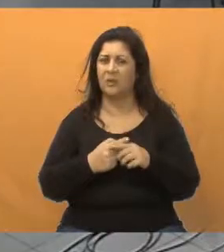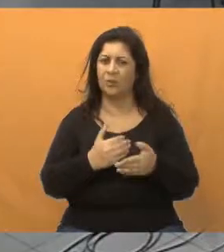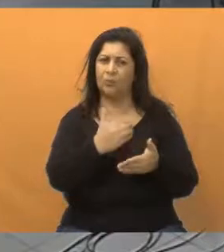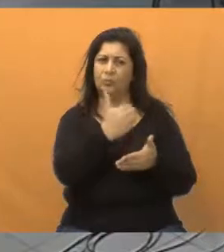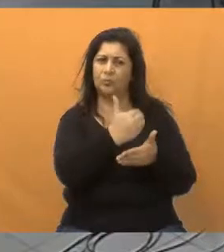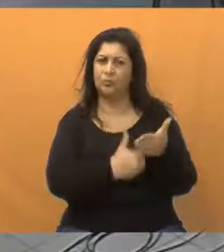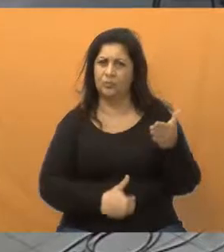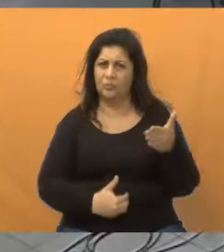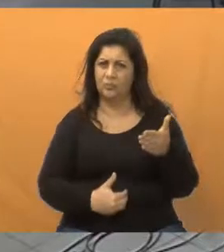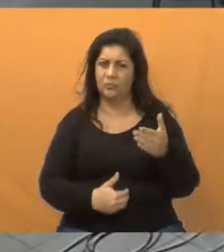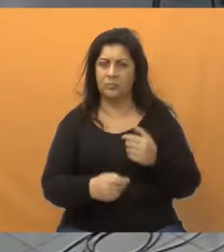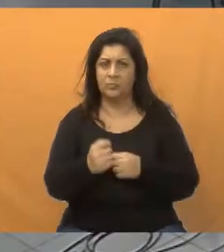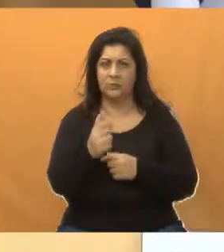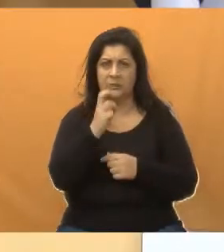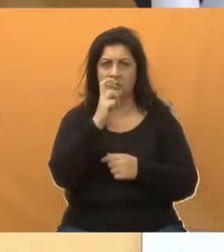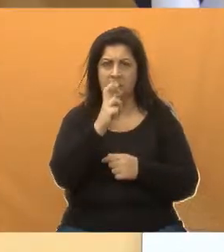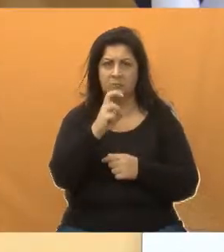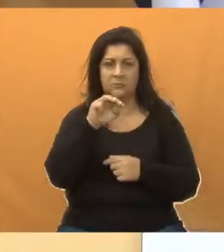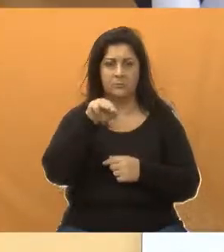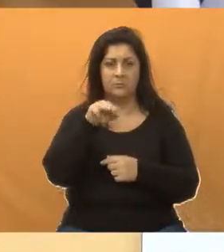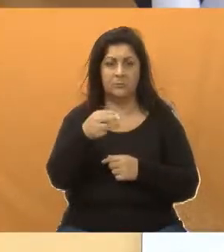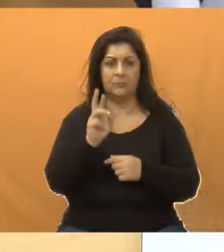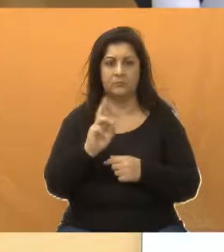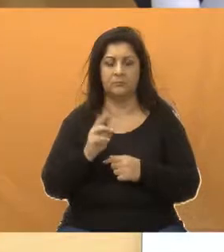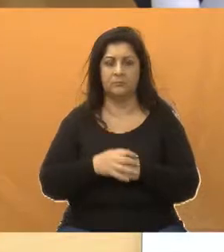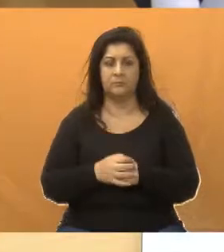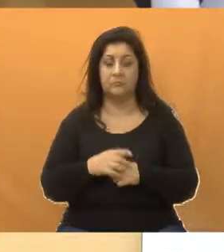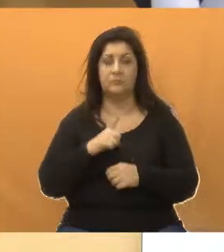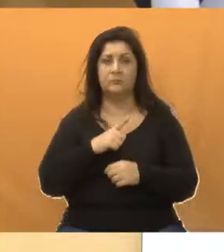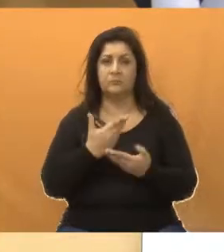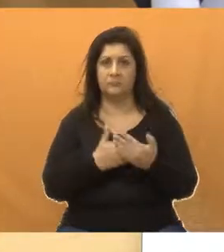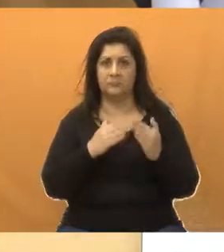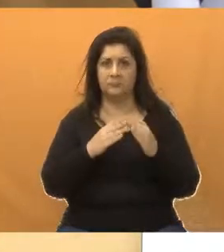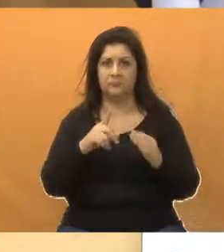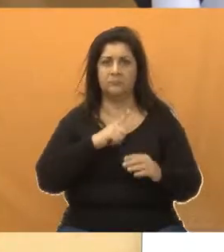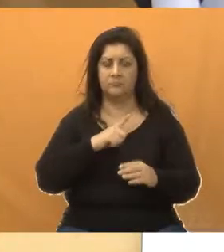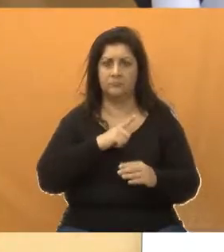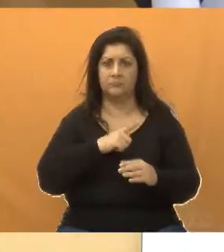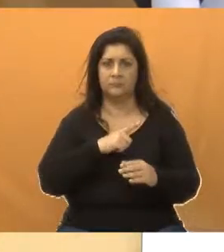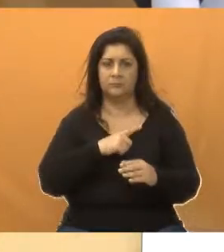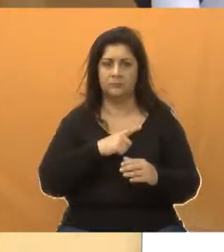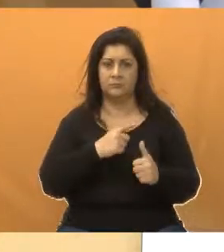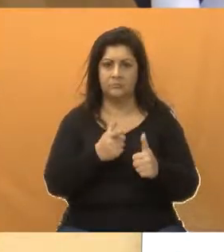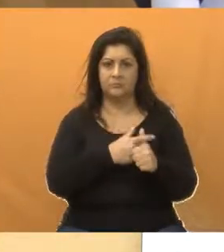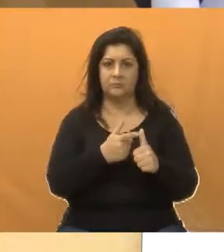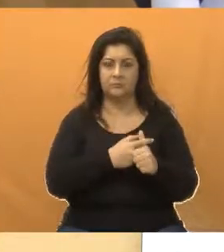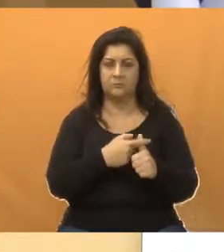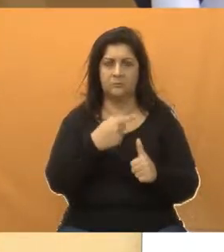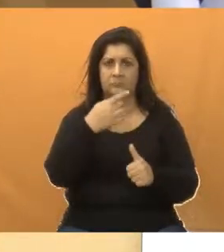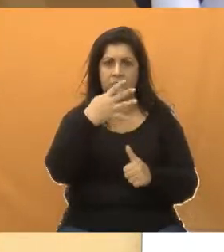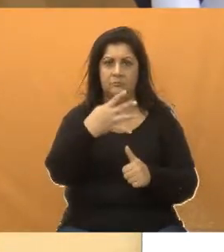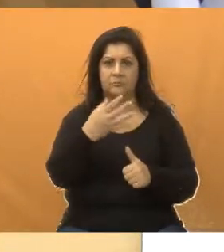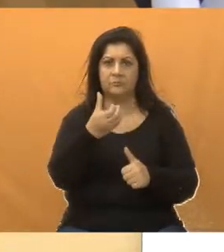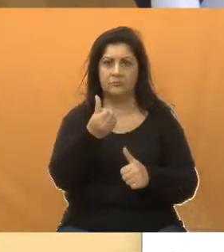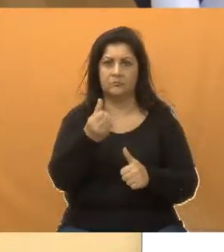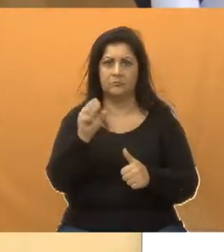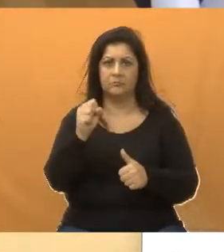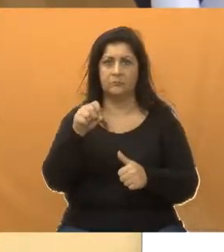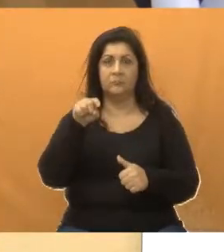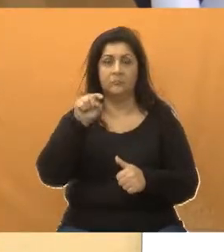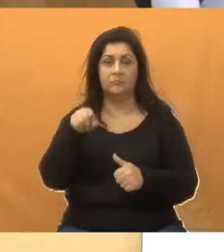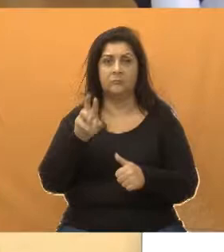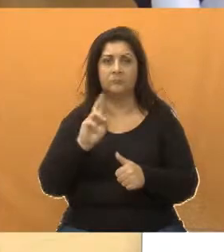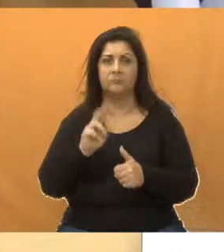milhões de reais. Eu estava vendo aqui, tem escolas que têm contas aqui de 468 mil reais